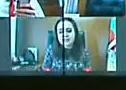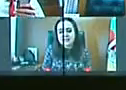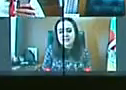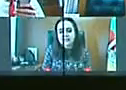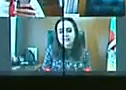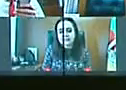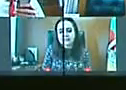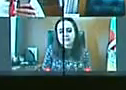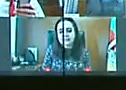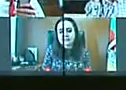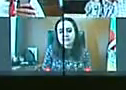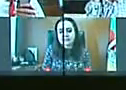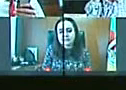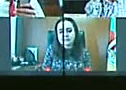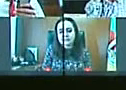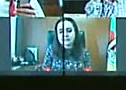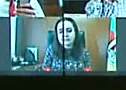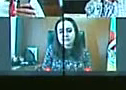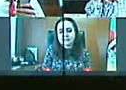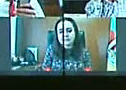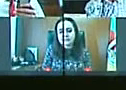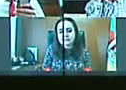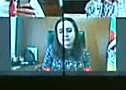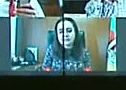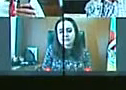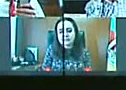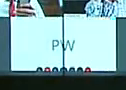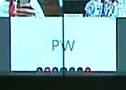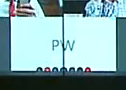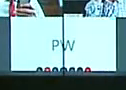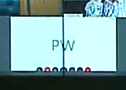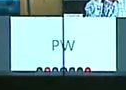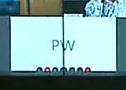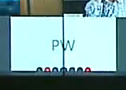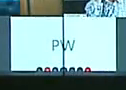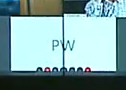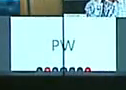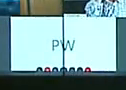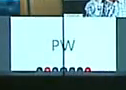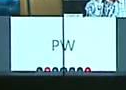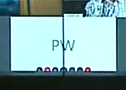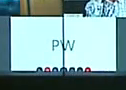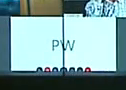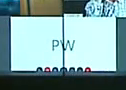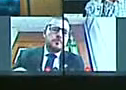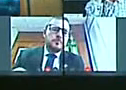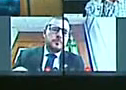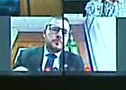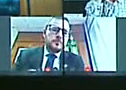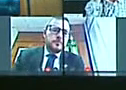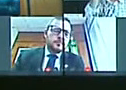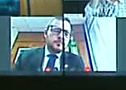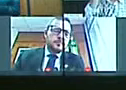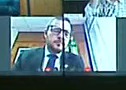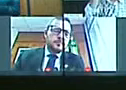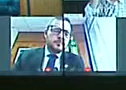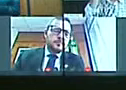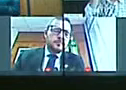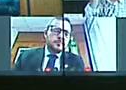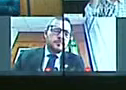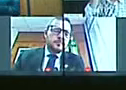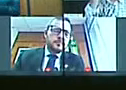Voto sim, presidente. Ok. Deputado Luiz Henrique Viana. Contra, presidente.